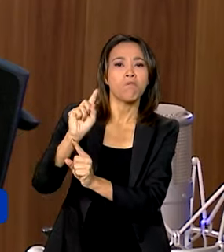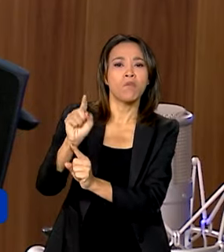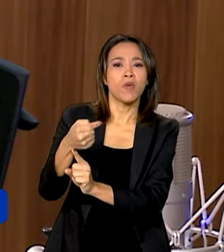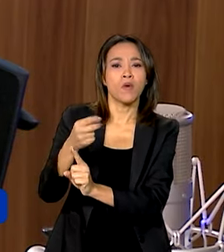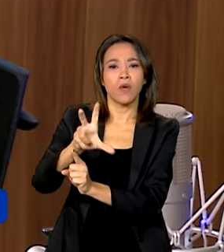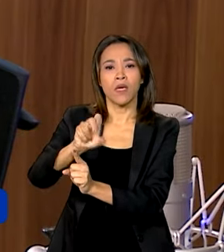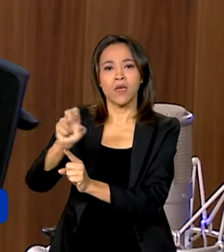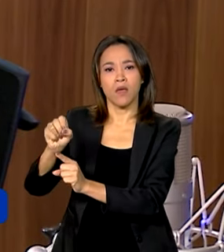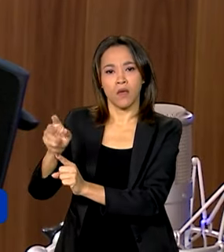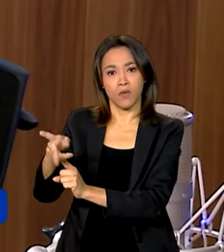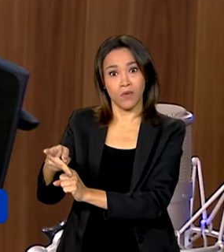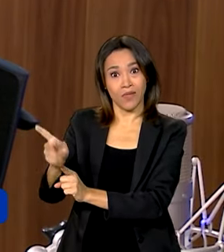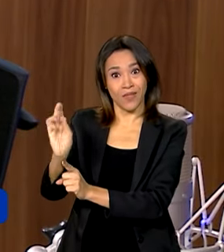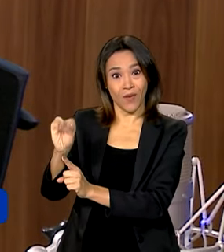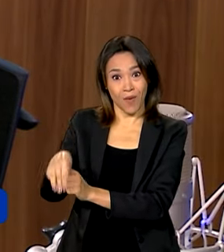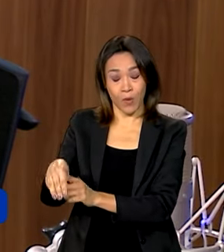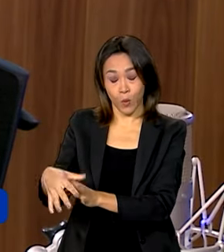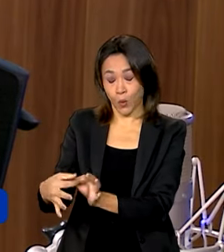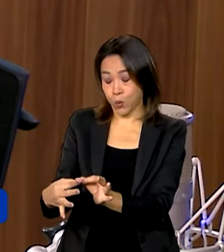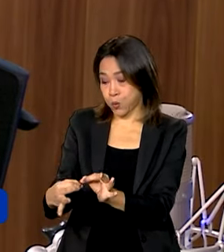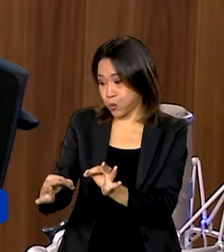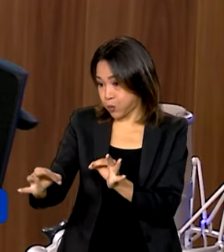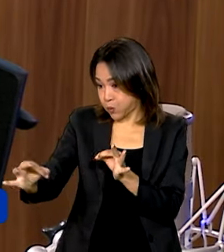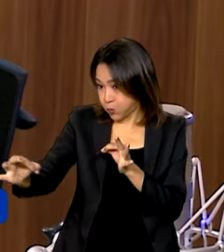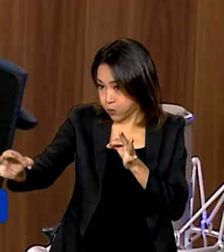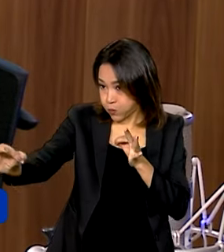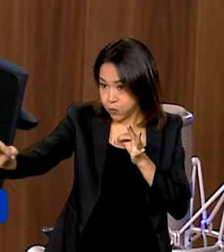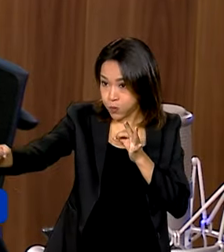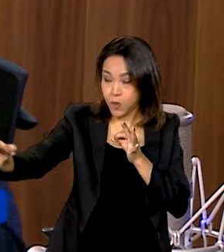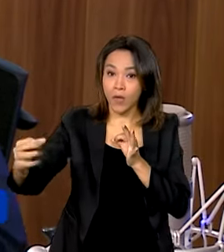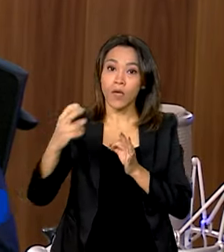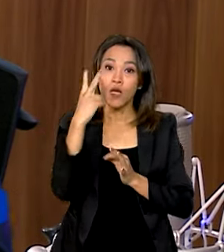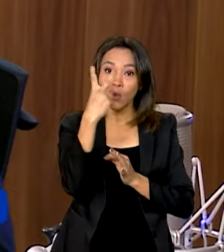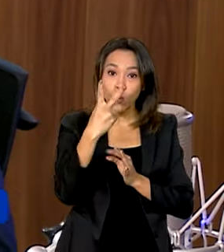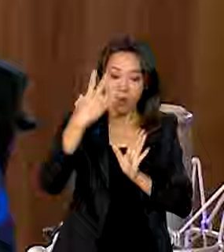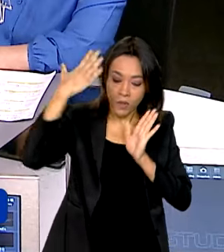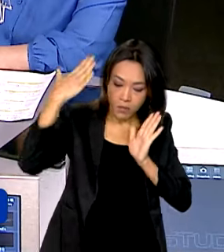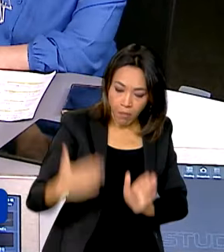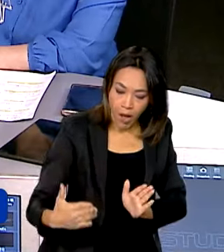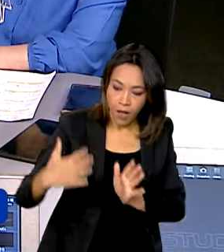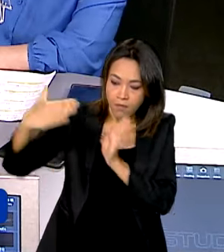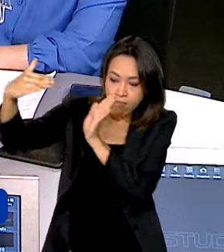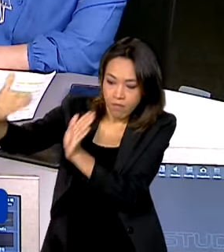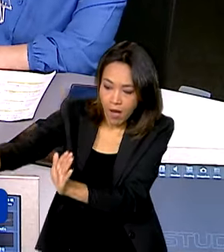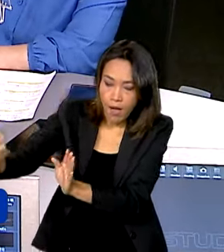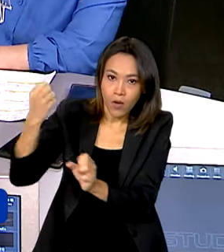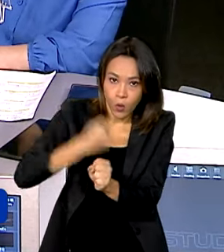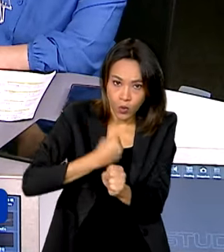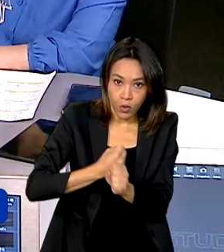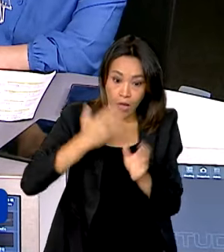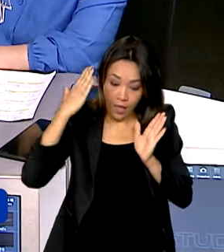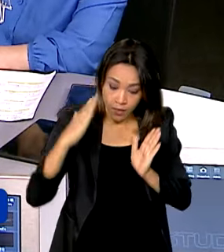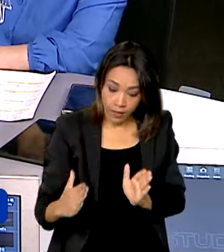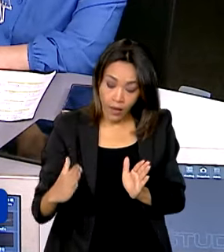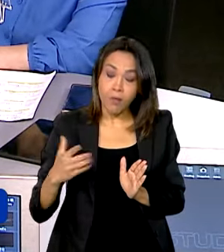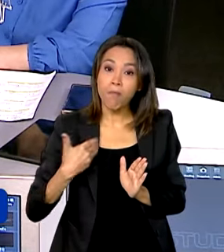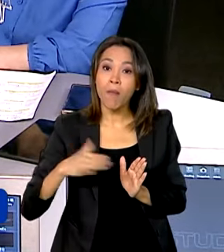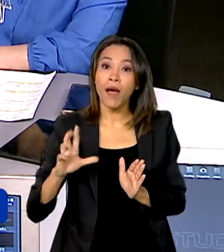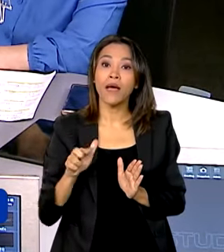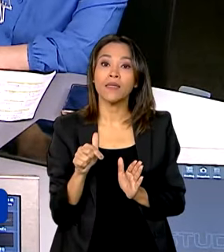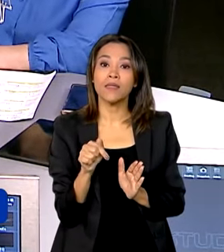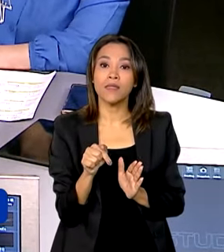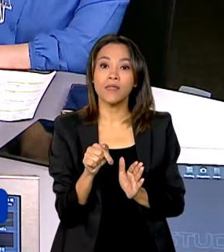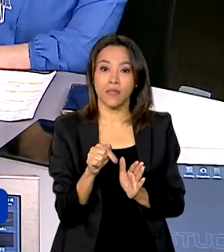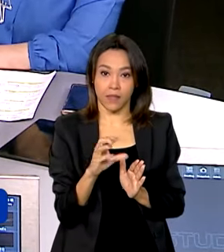inimaginável 1500 km dividido em duas etapas tem uma etapa de mais de 700 km que é a que está agora